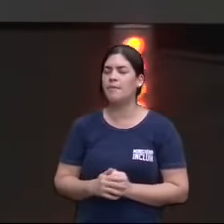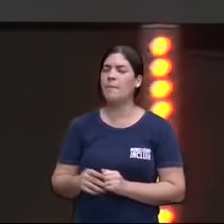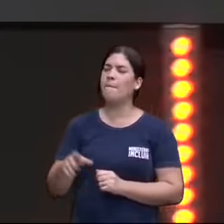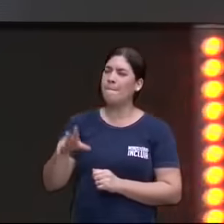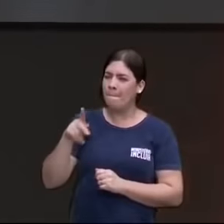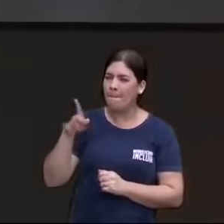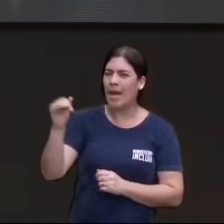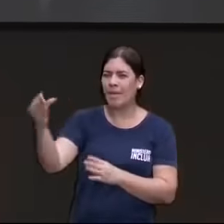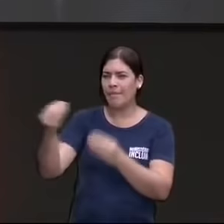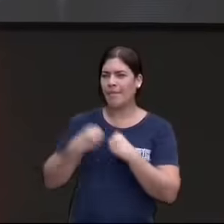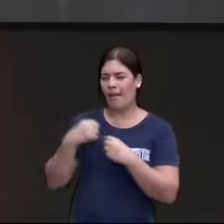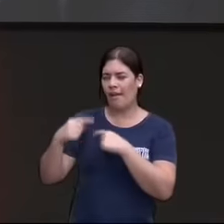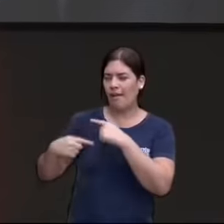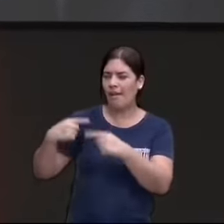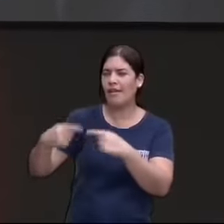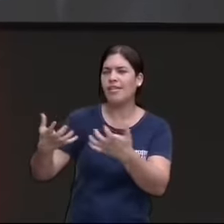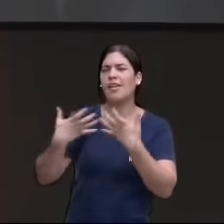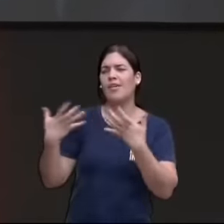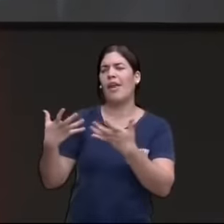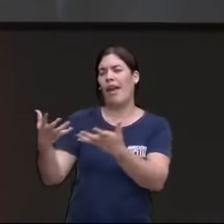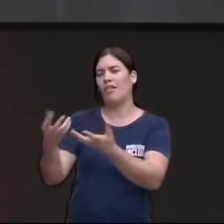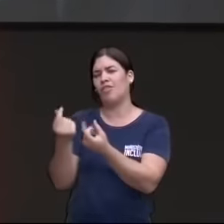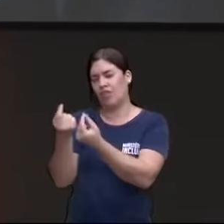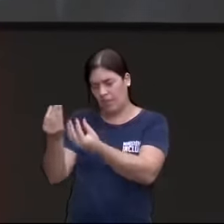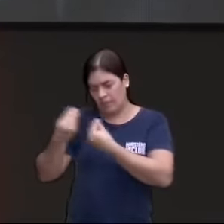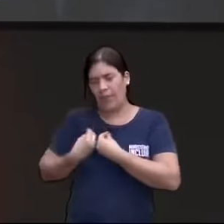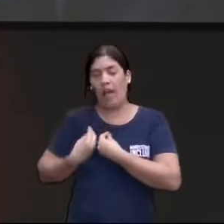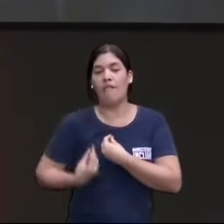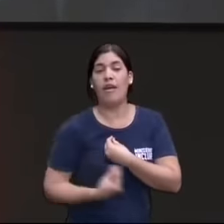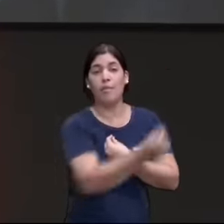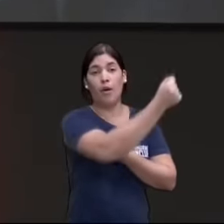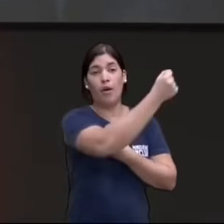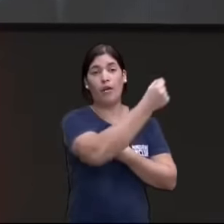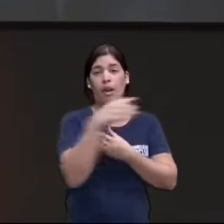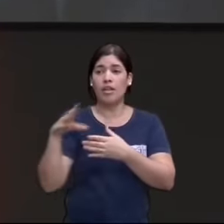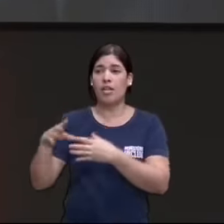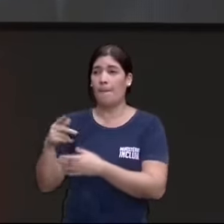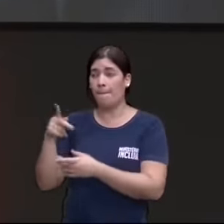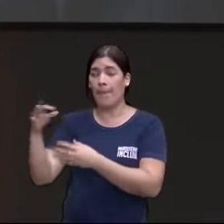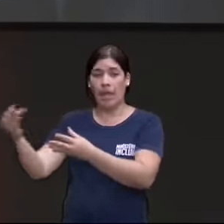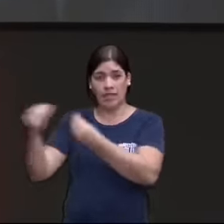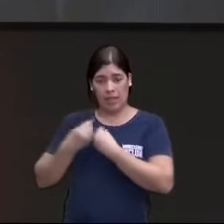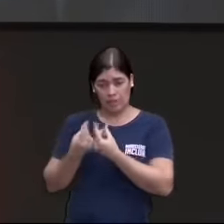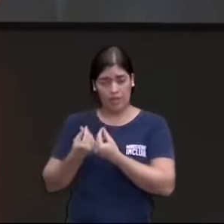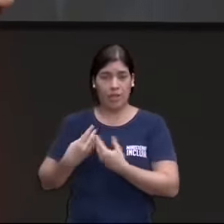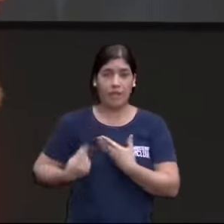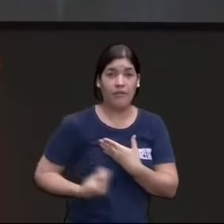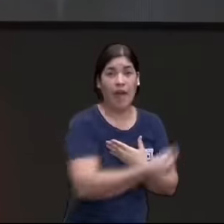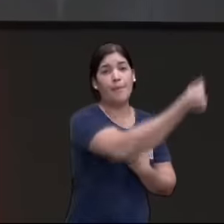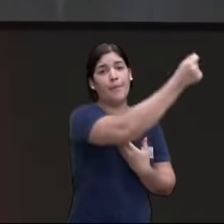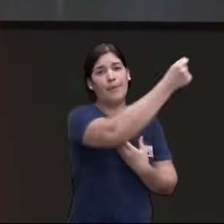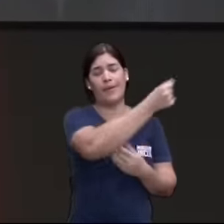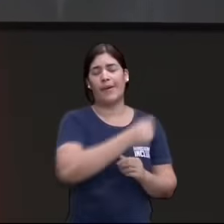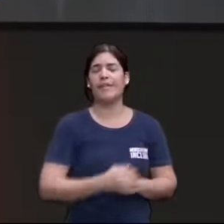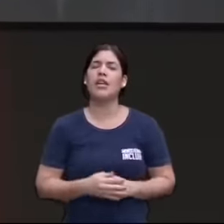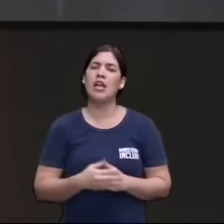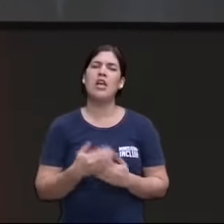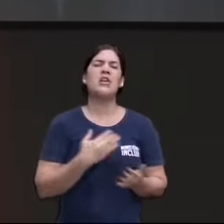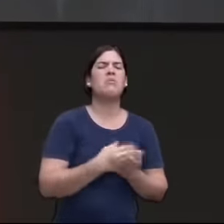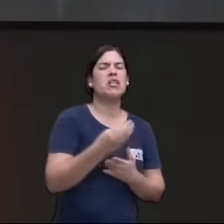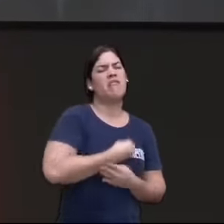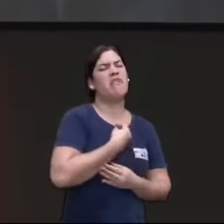eu quero viver a vida. E ele vai embora e leva o dinheiro do pai. E ele começa a viver do jeito que